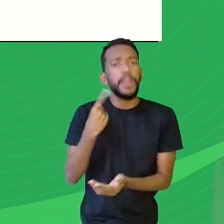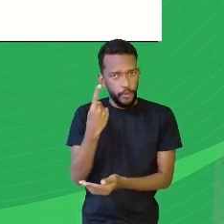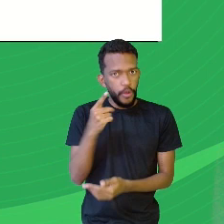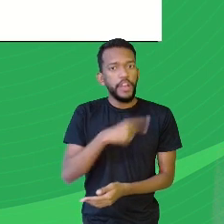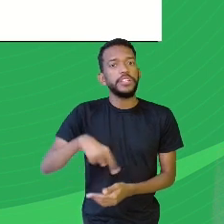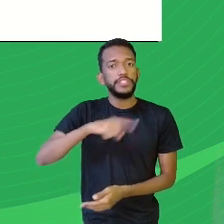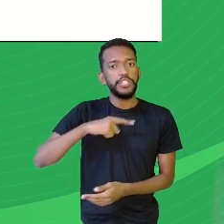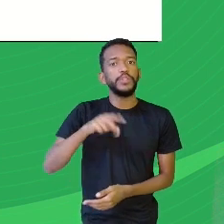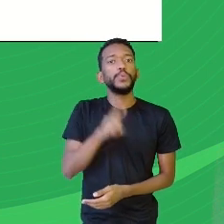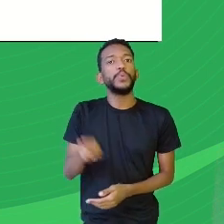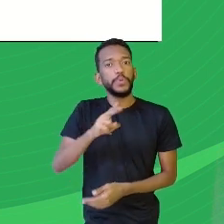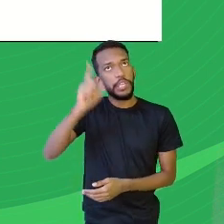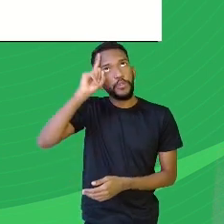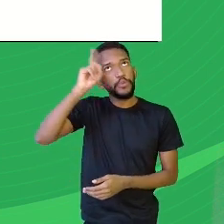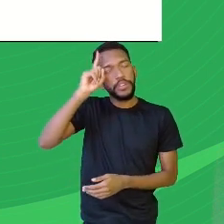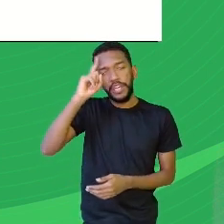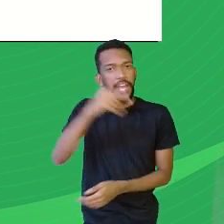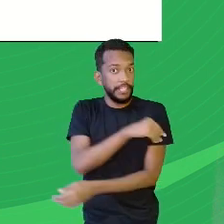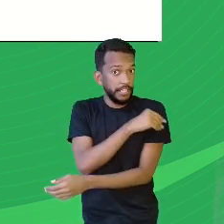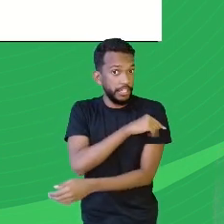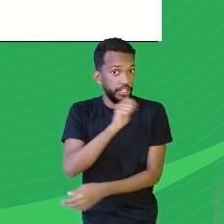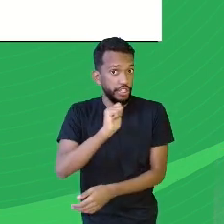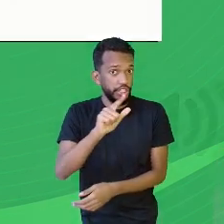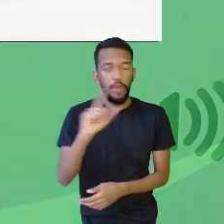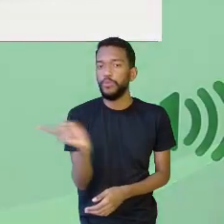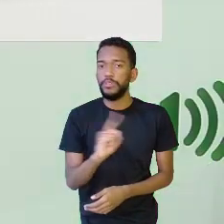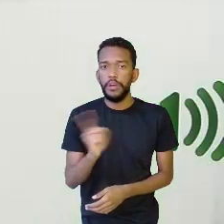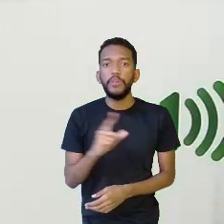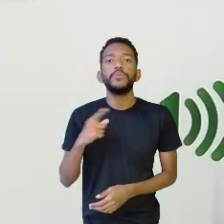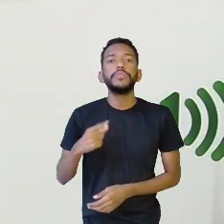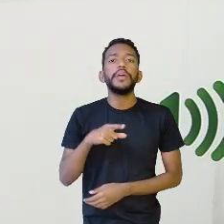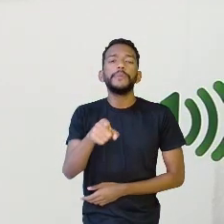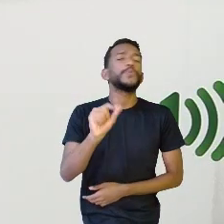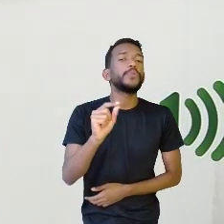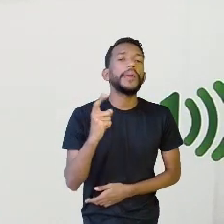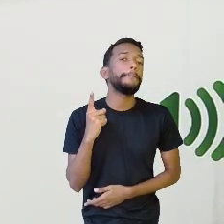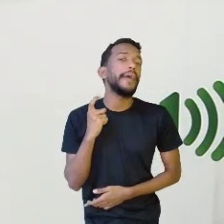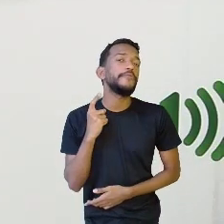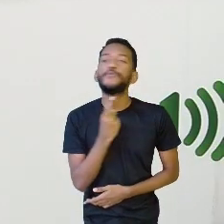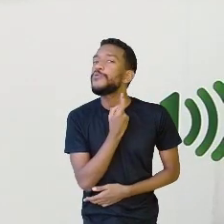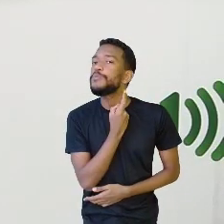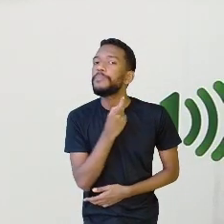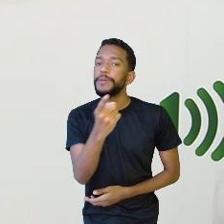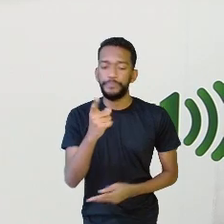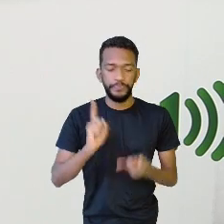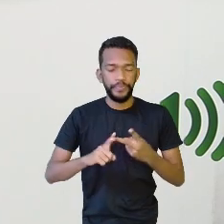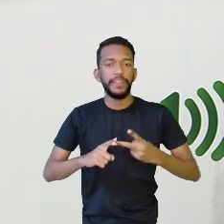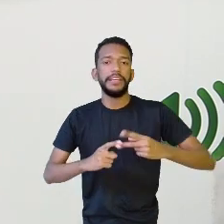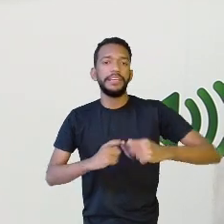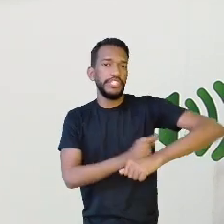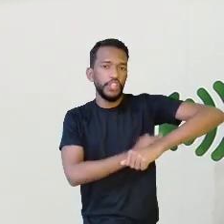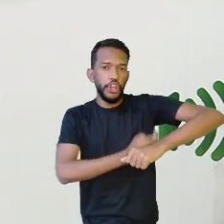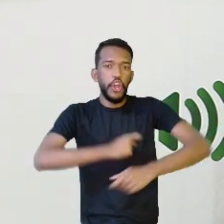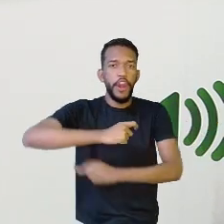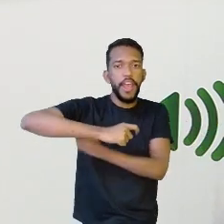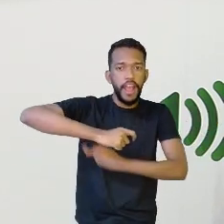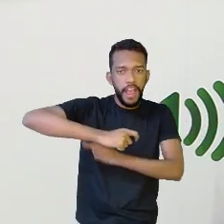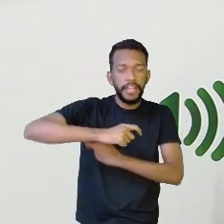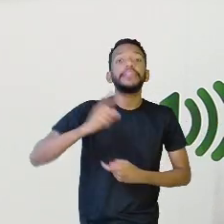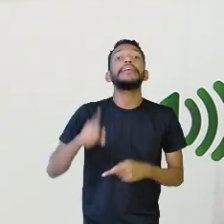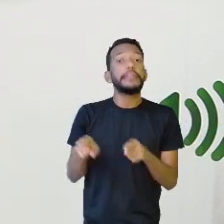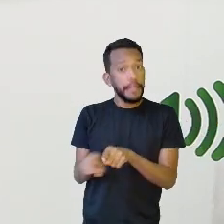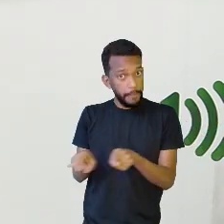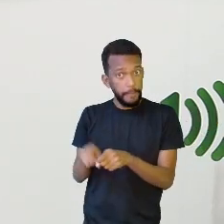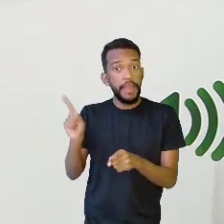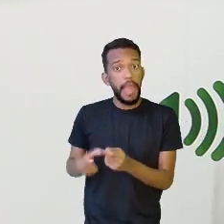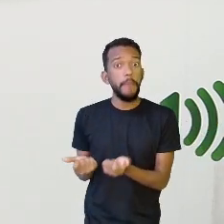Não é o álcool em gel não que eu estou falando não. Geralmente os perfumes, os desodorantes são